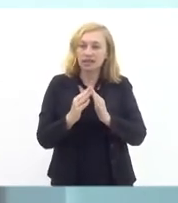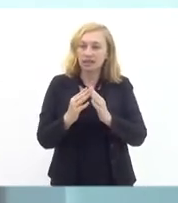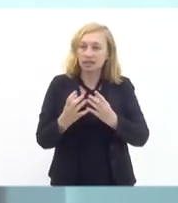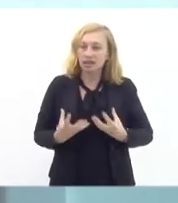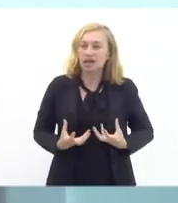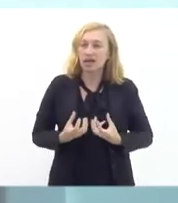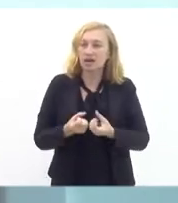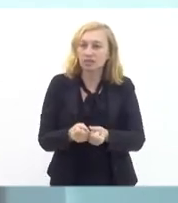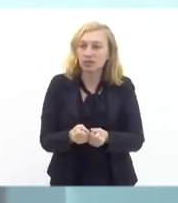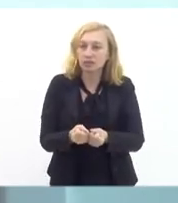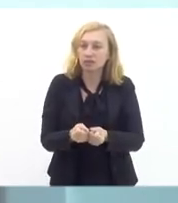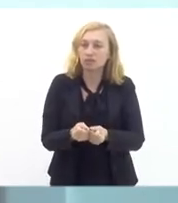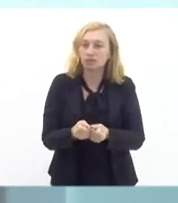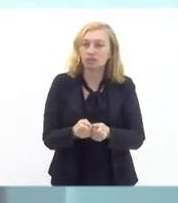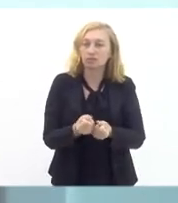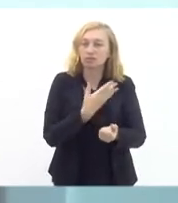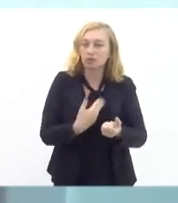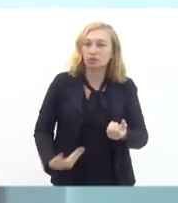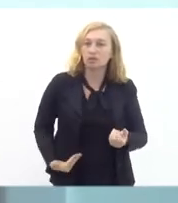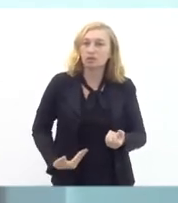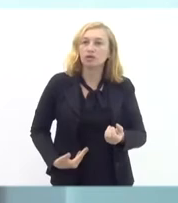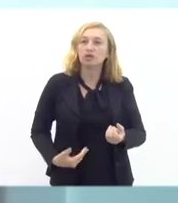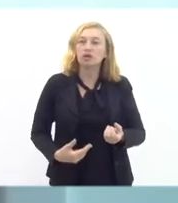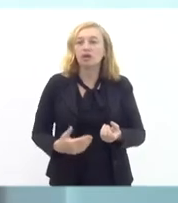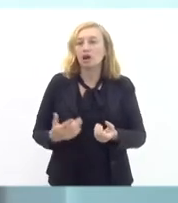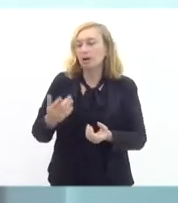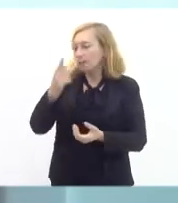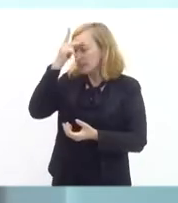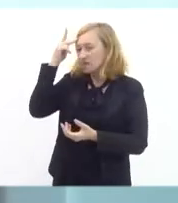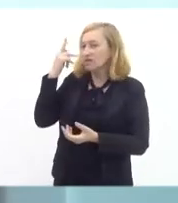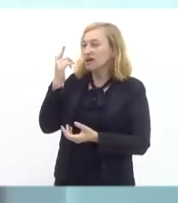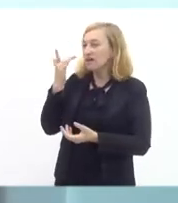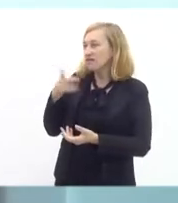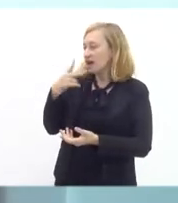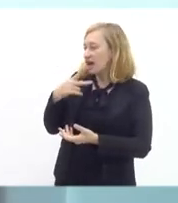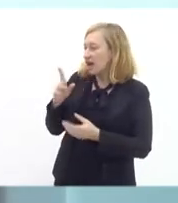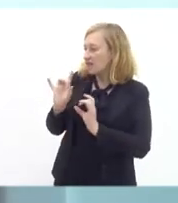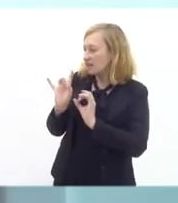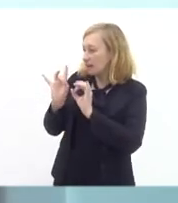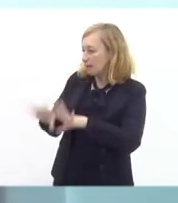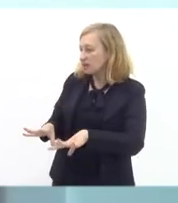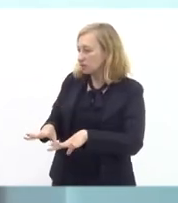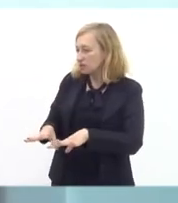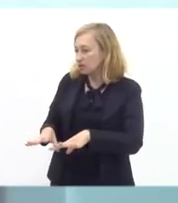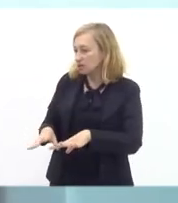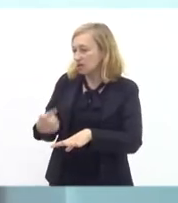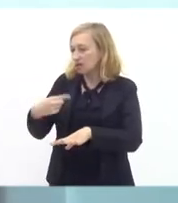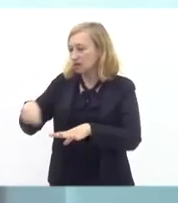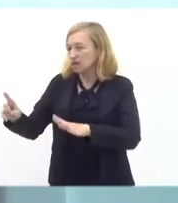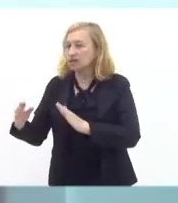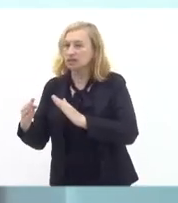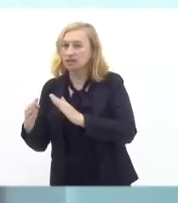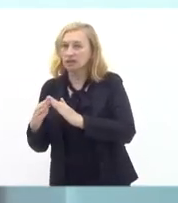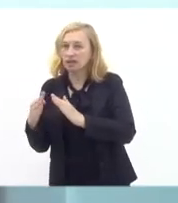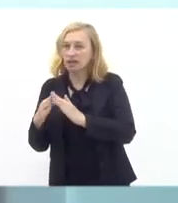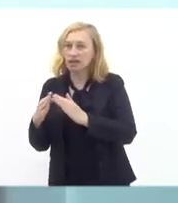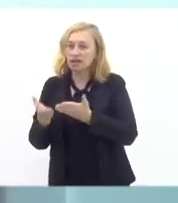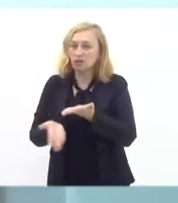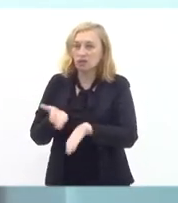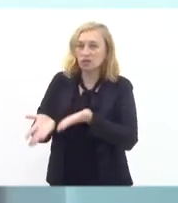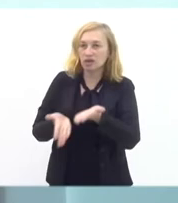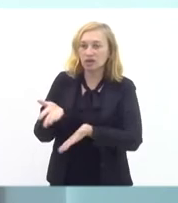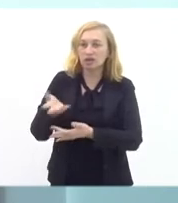incentivando a população ao abandono, porque ele sabe que alguém vai pegar e vai colocar no abrigo. Toda semana eu recebo ligação de pessoas